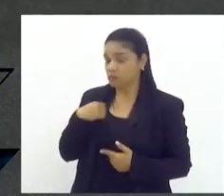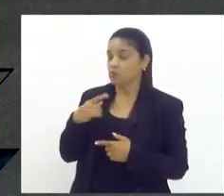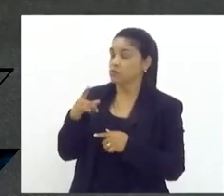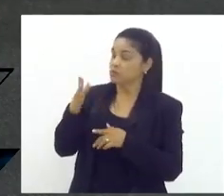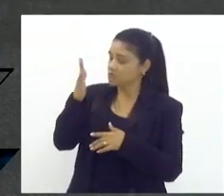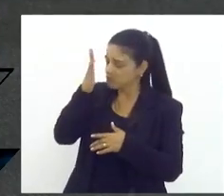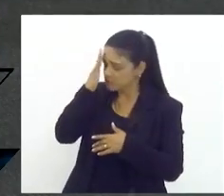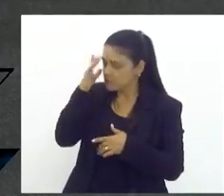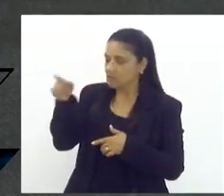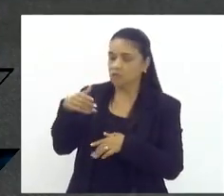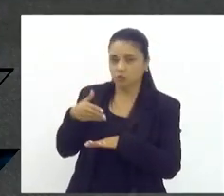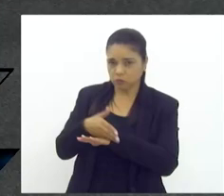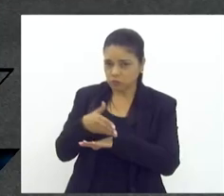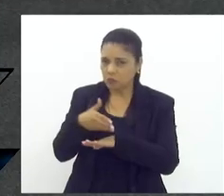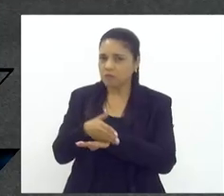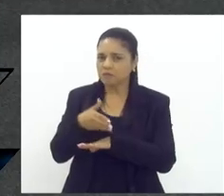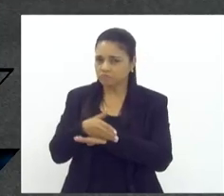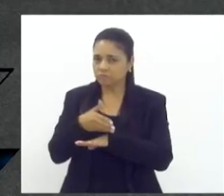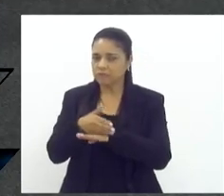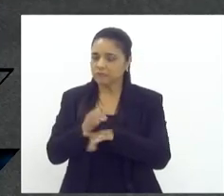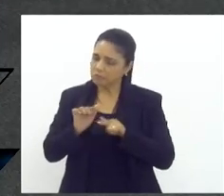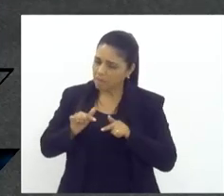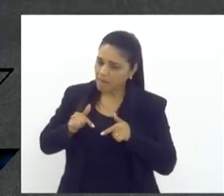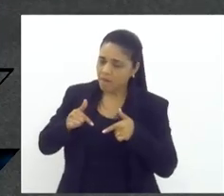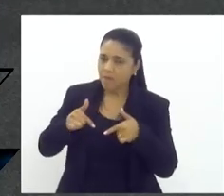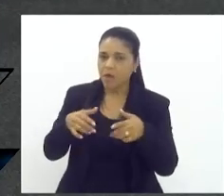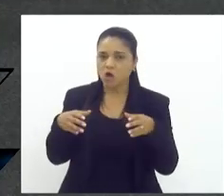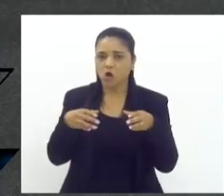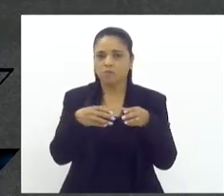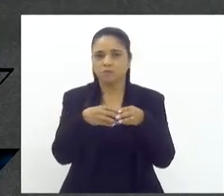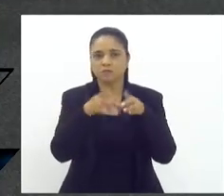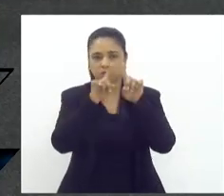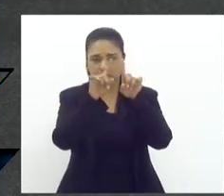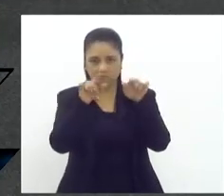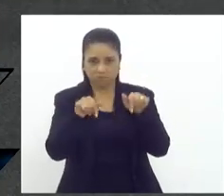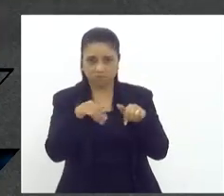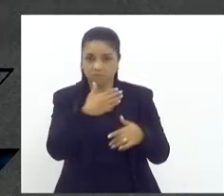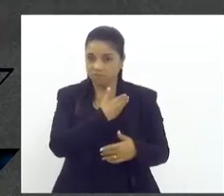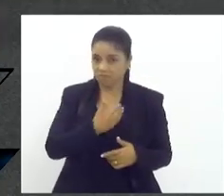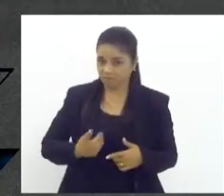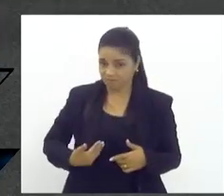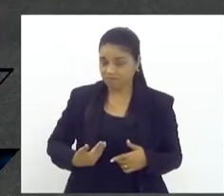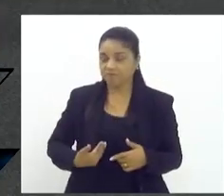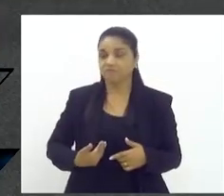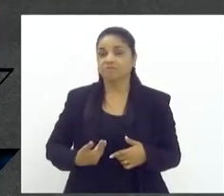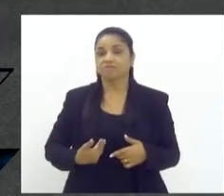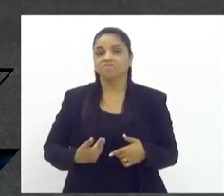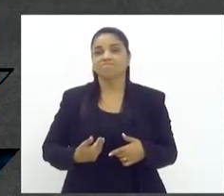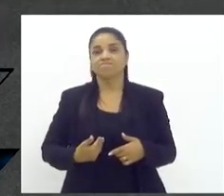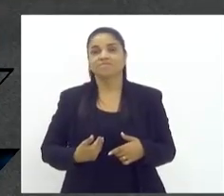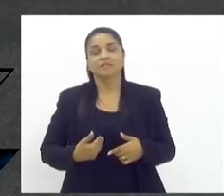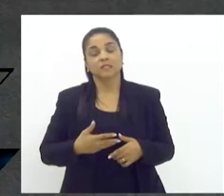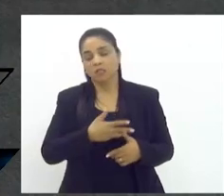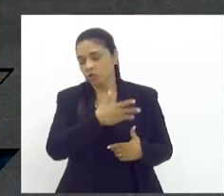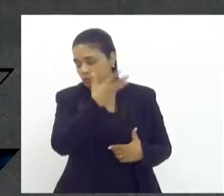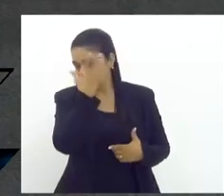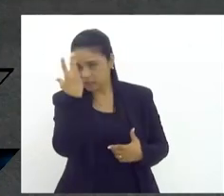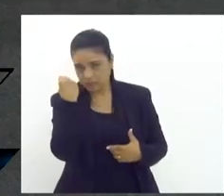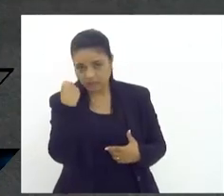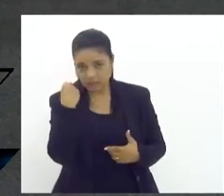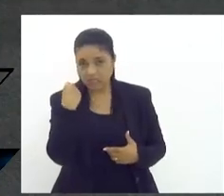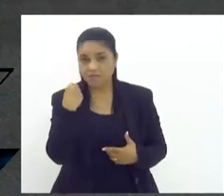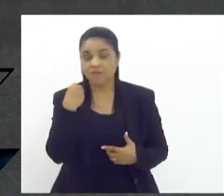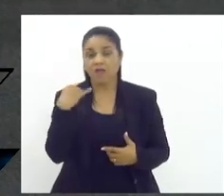da sua participação e da sua devoção na comissão de servidores públicos é importante que a gente não esqueça exatamente